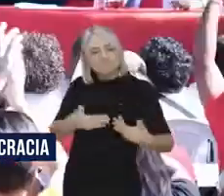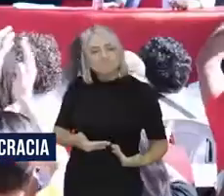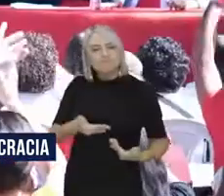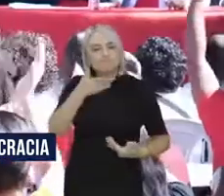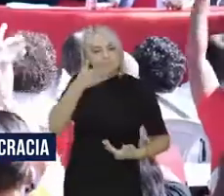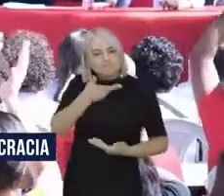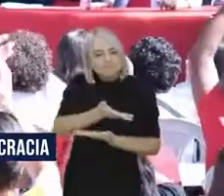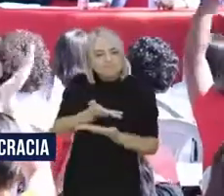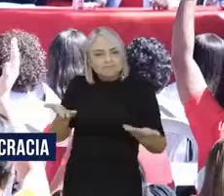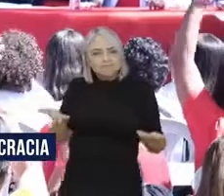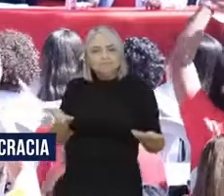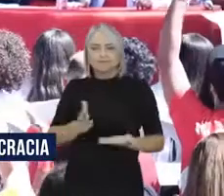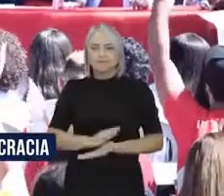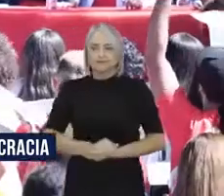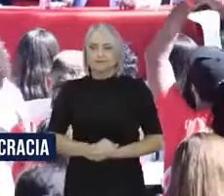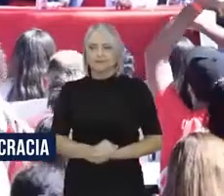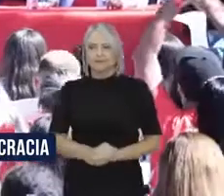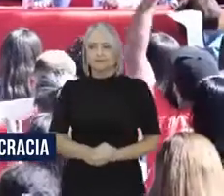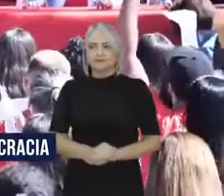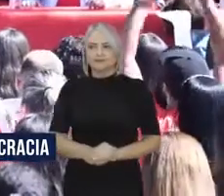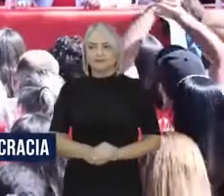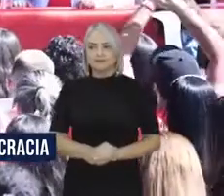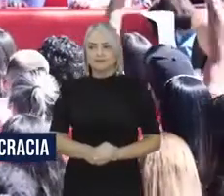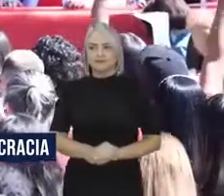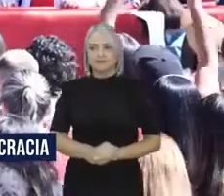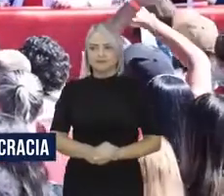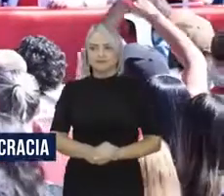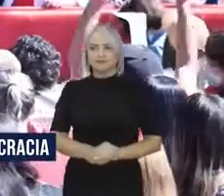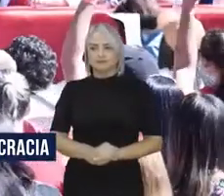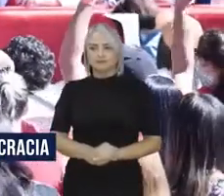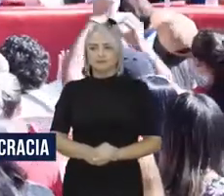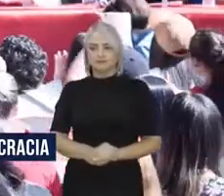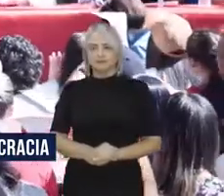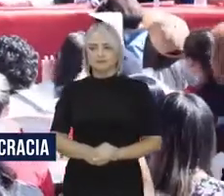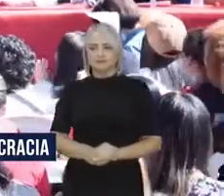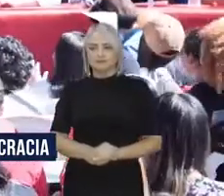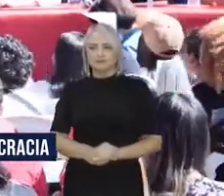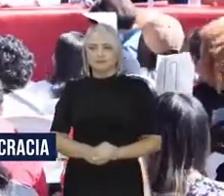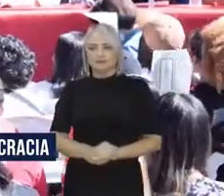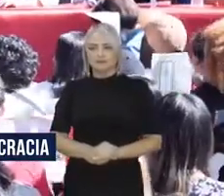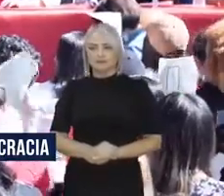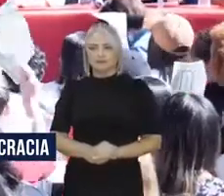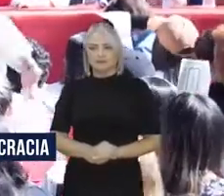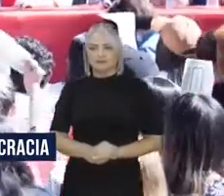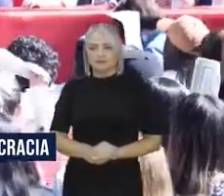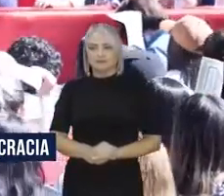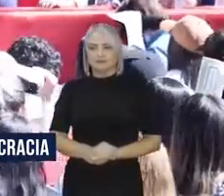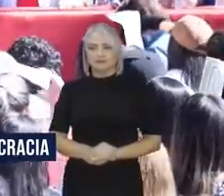Tá falando aqui?